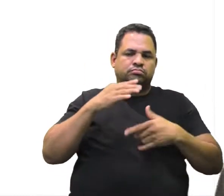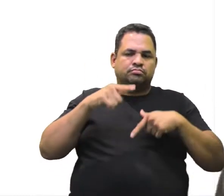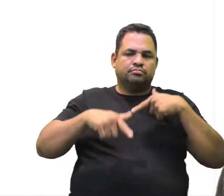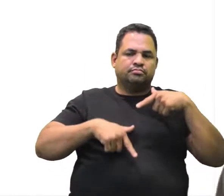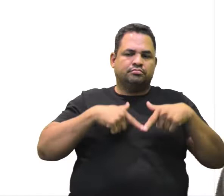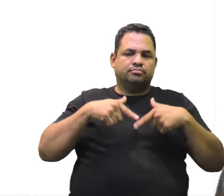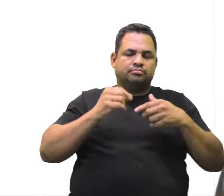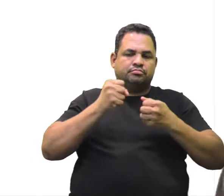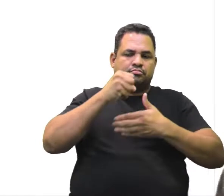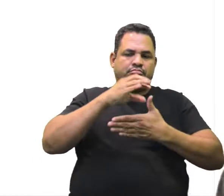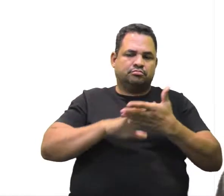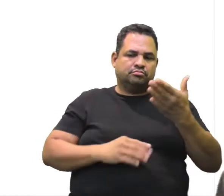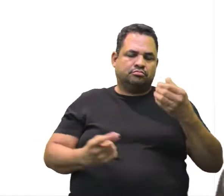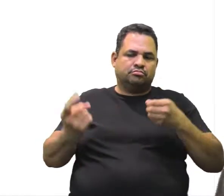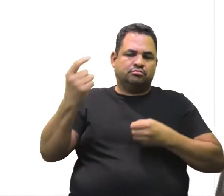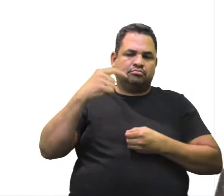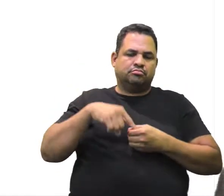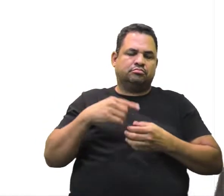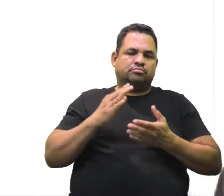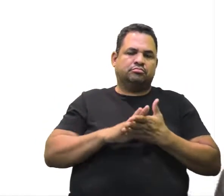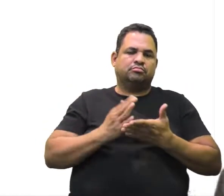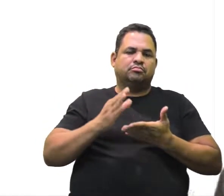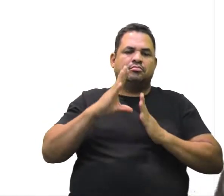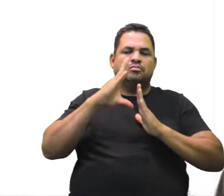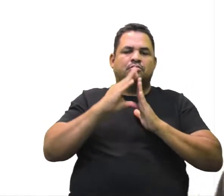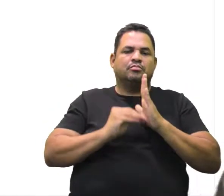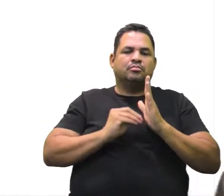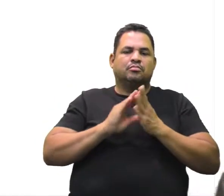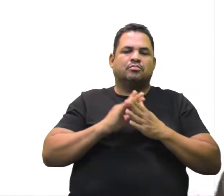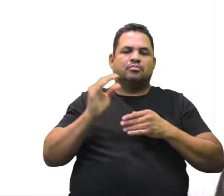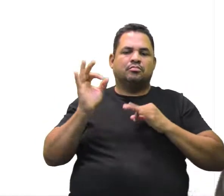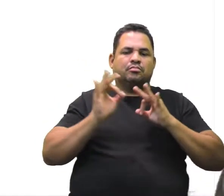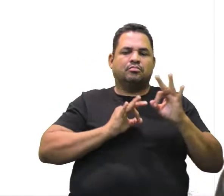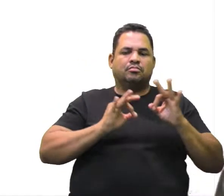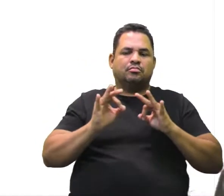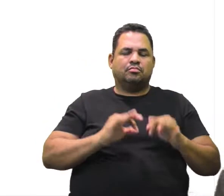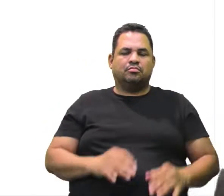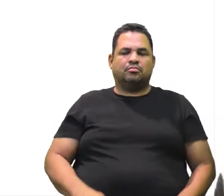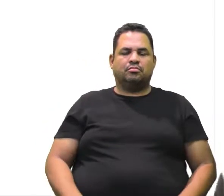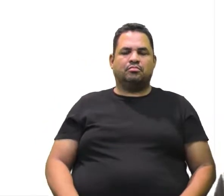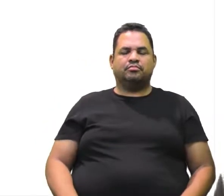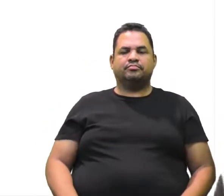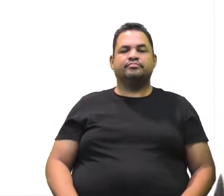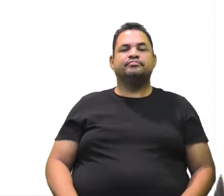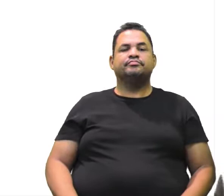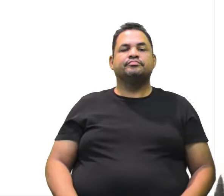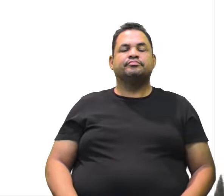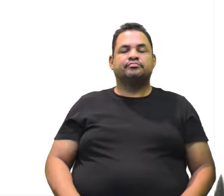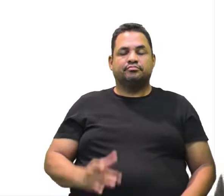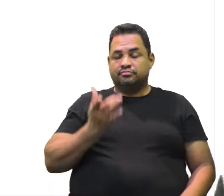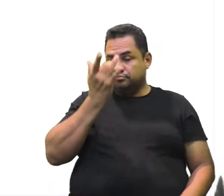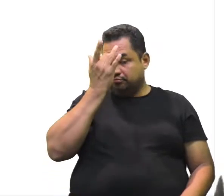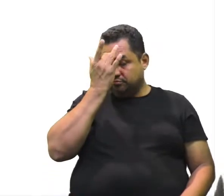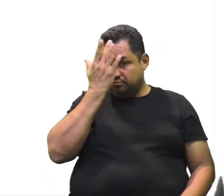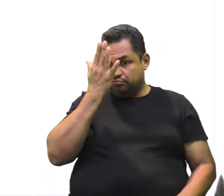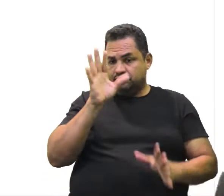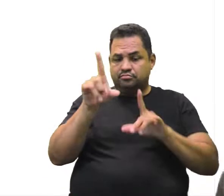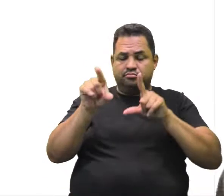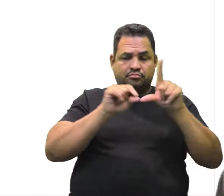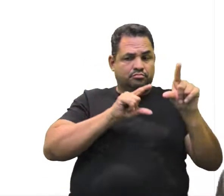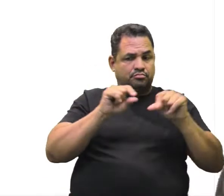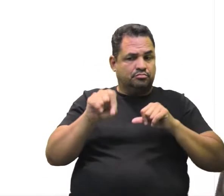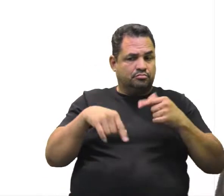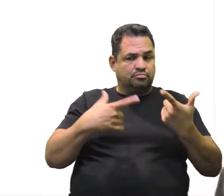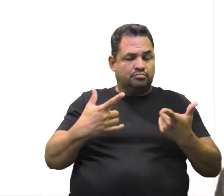trabalham questões voltadas para aqueles conteúdos programados. Beleza assim? Então, fica fácil de você